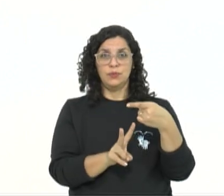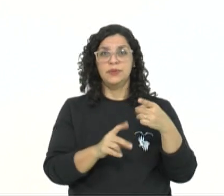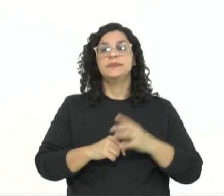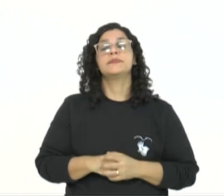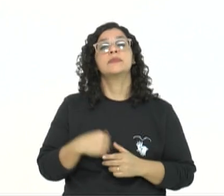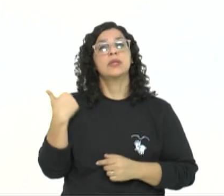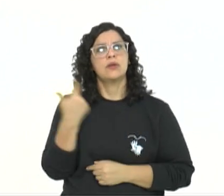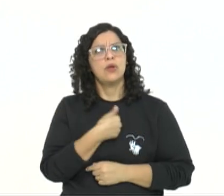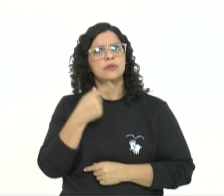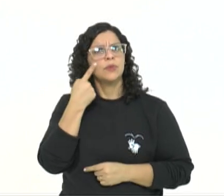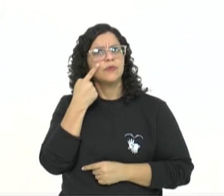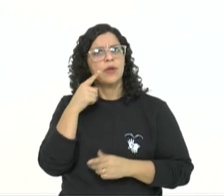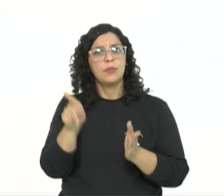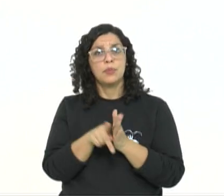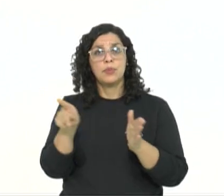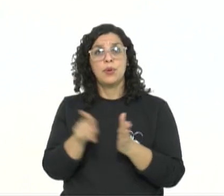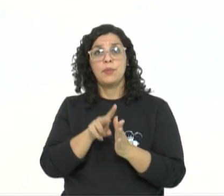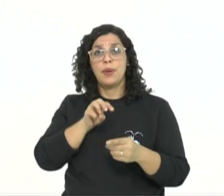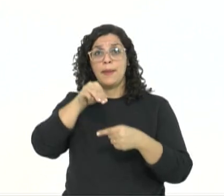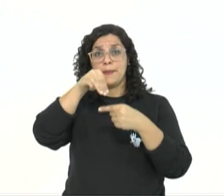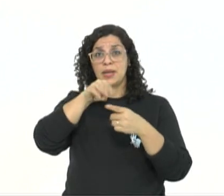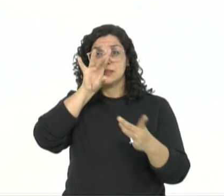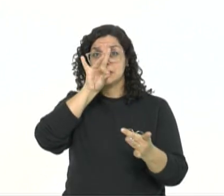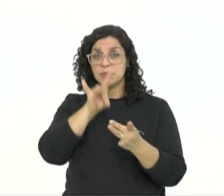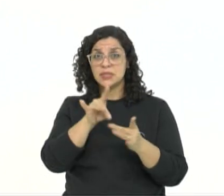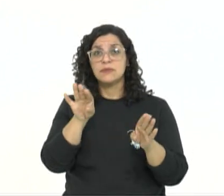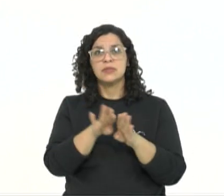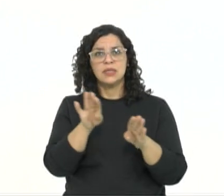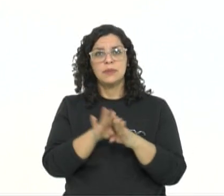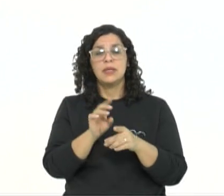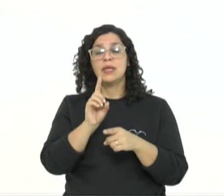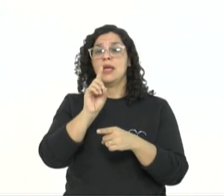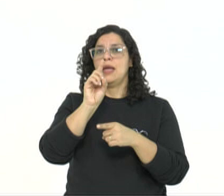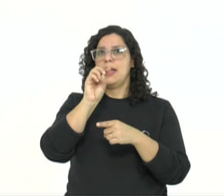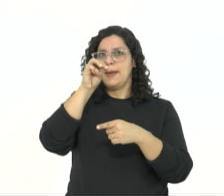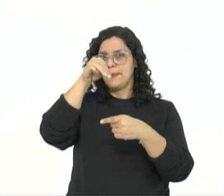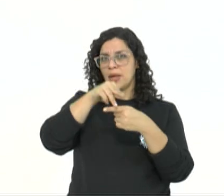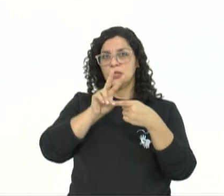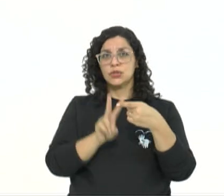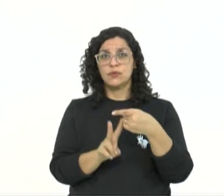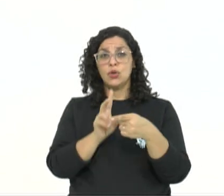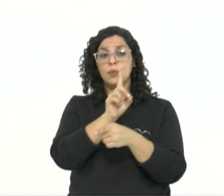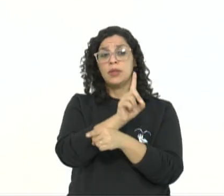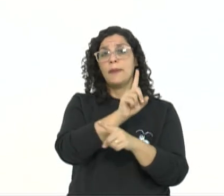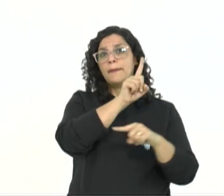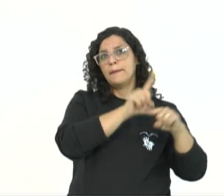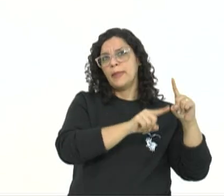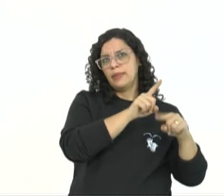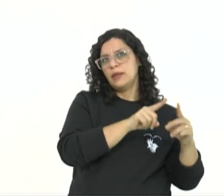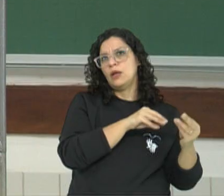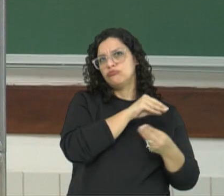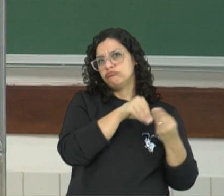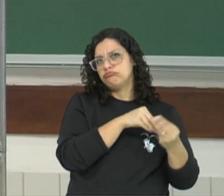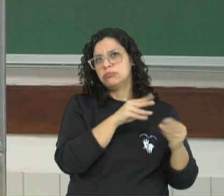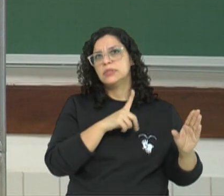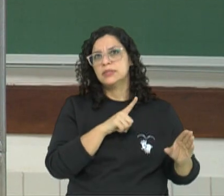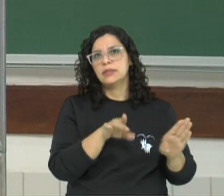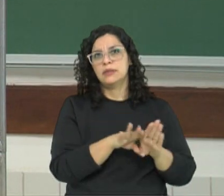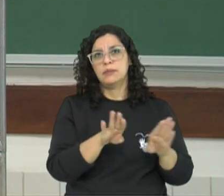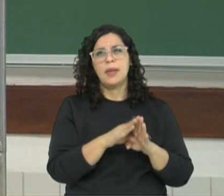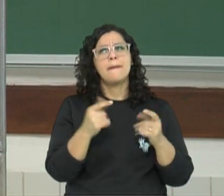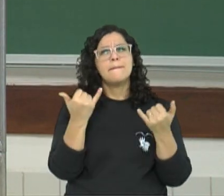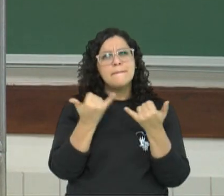corpo, enquanto que a massa específica é a razão da massa pelo volume de uma substância. A fórmula deles é